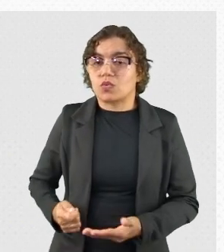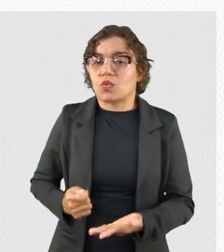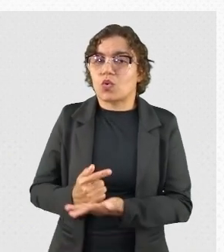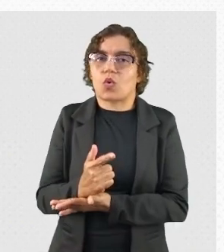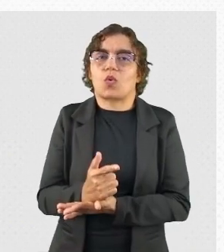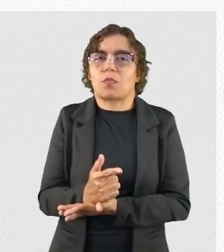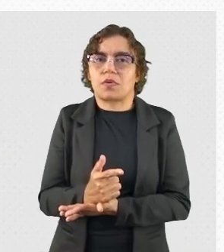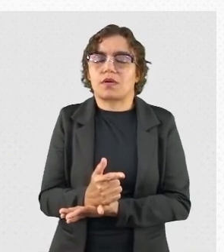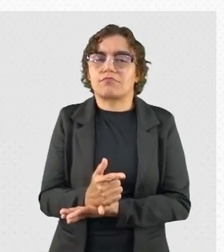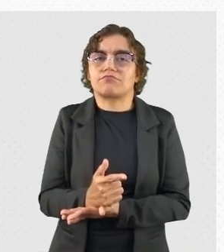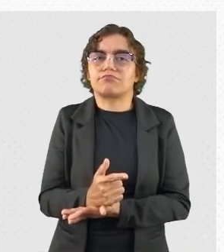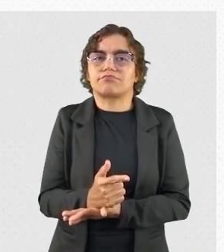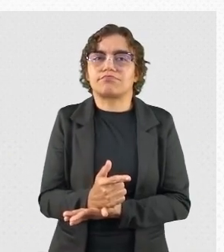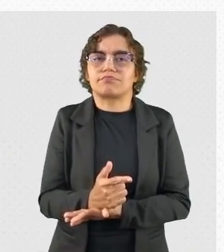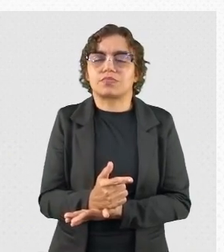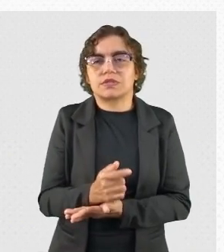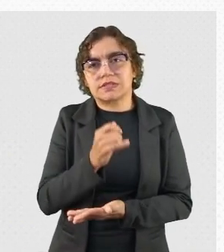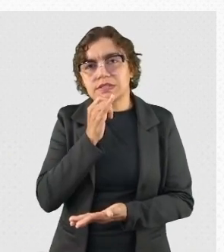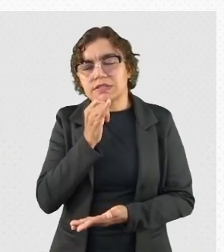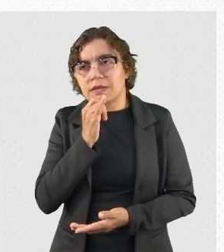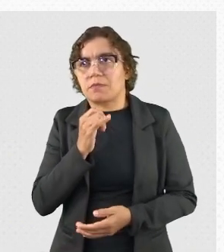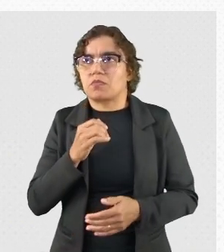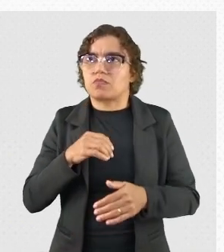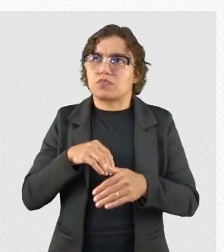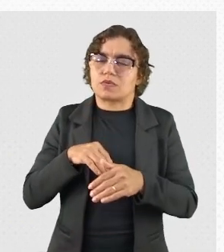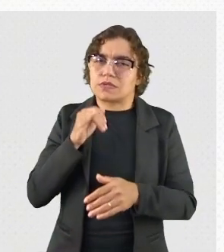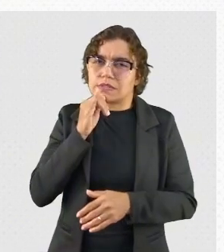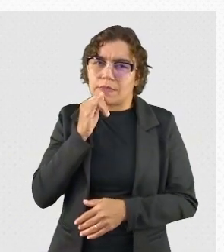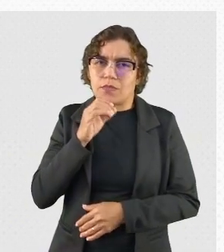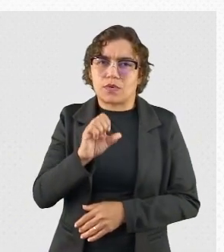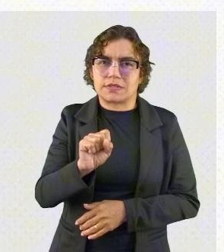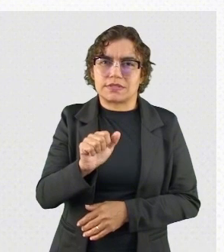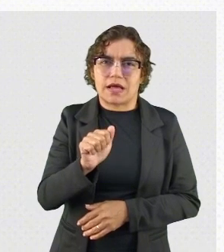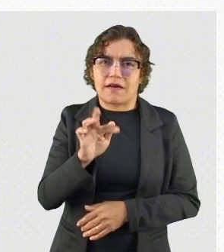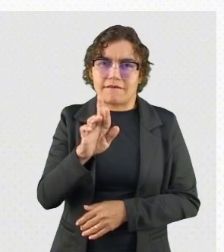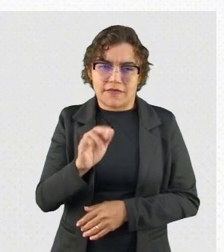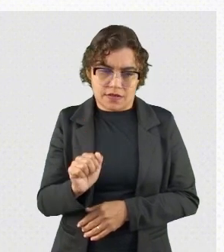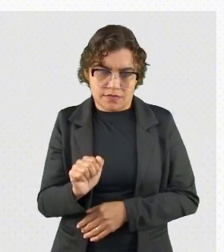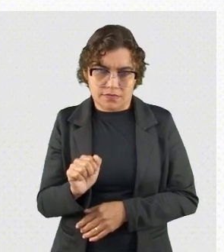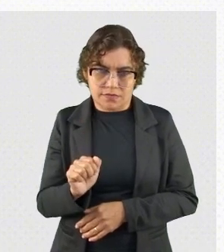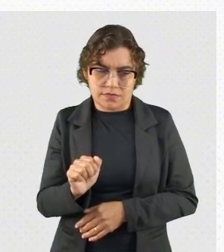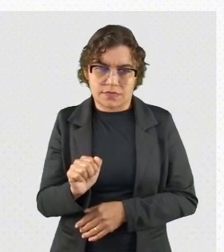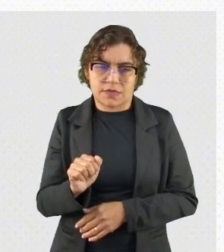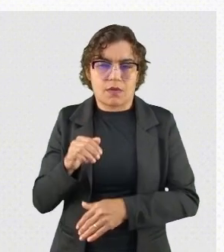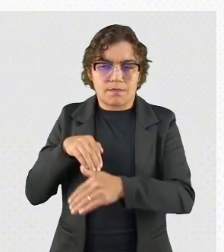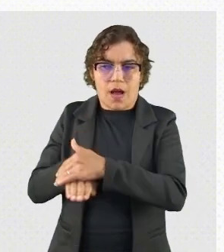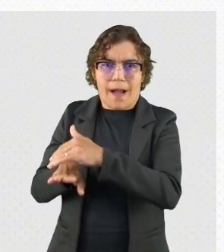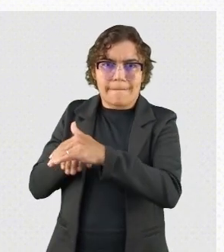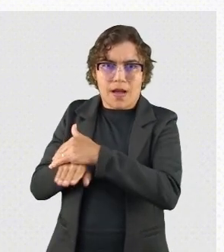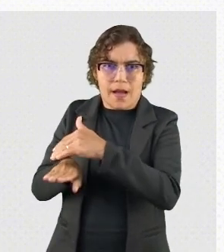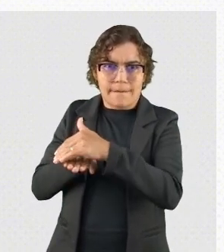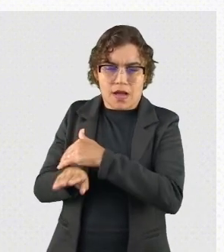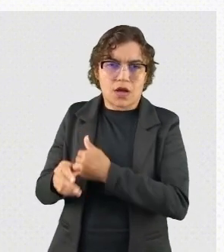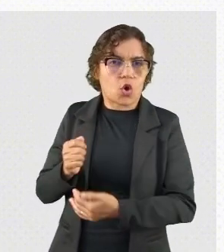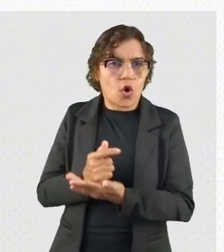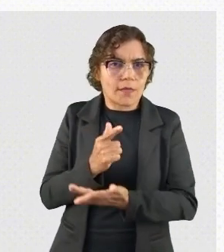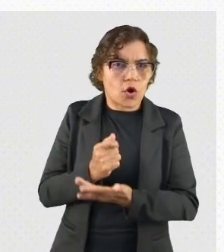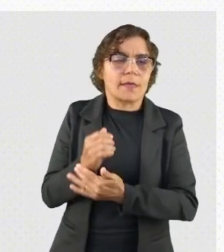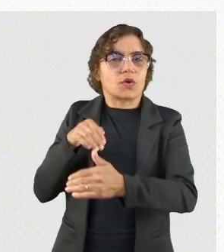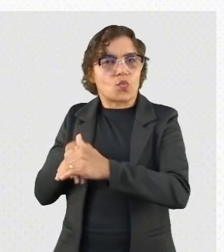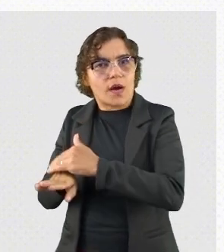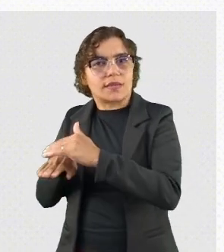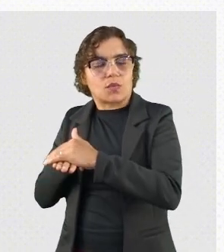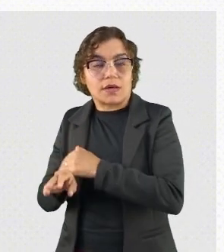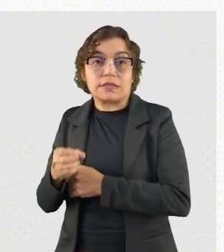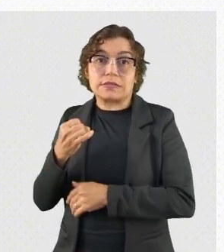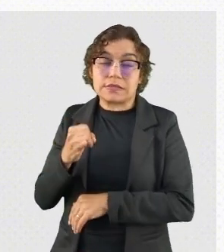parte da safra, seja o milho, feijão, e ele estoca. Porque quando você tem